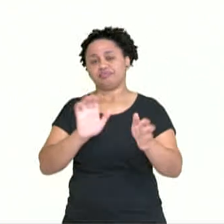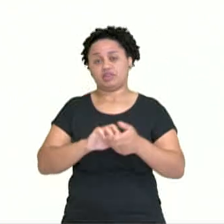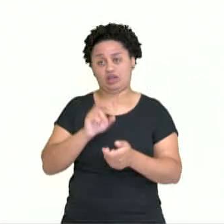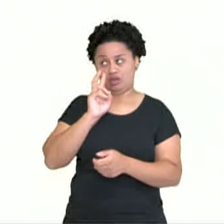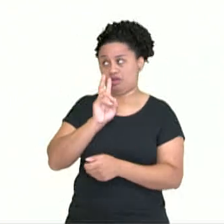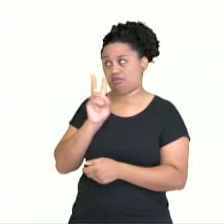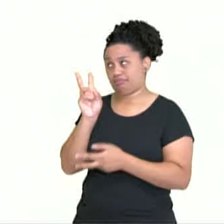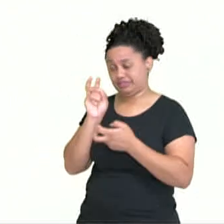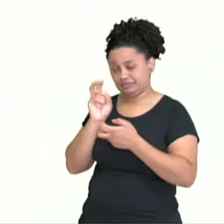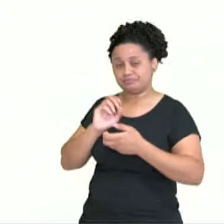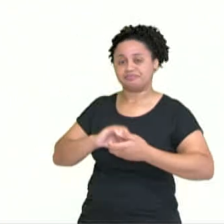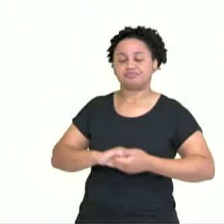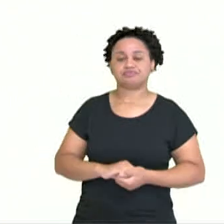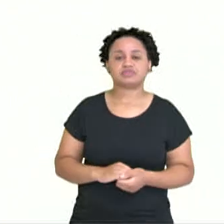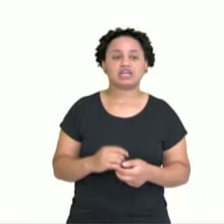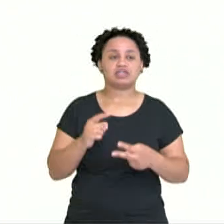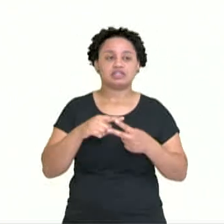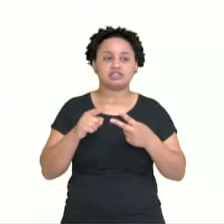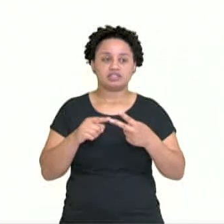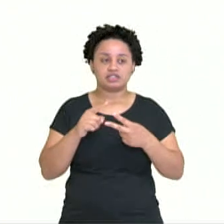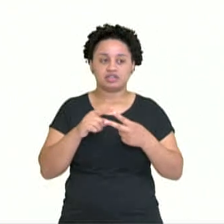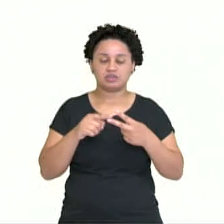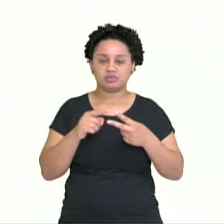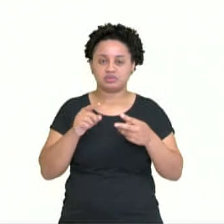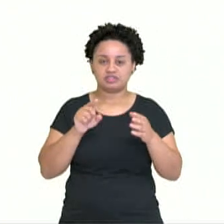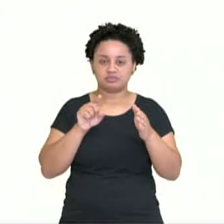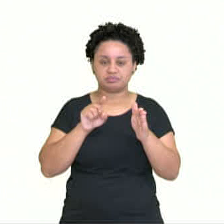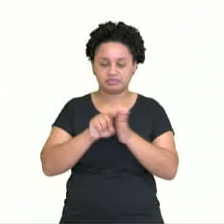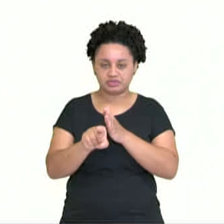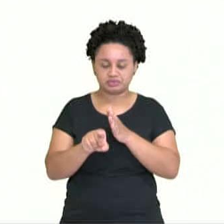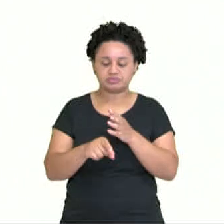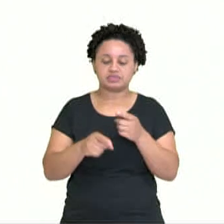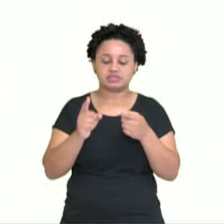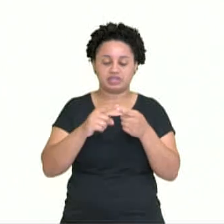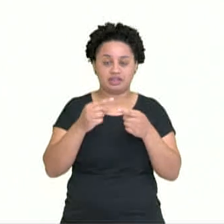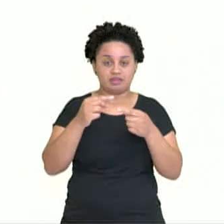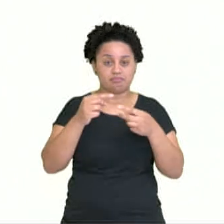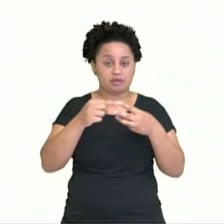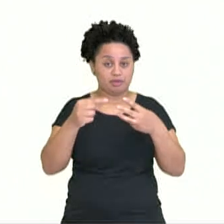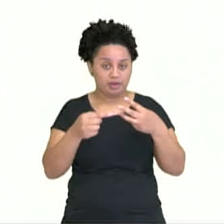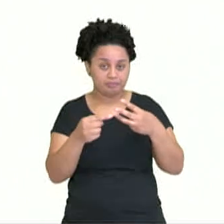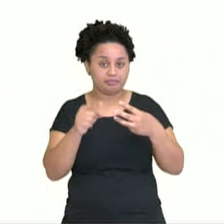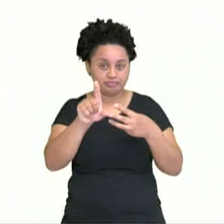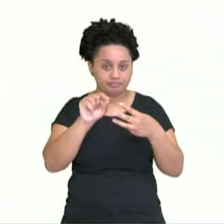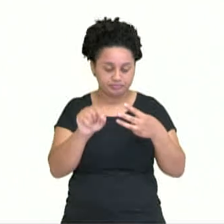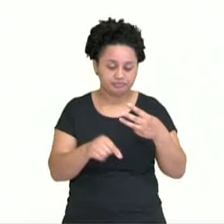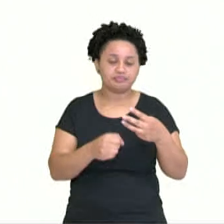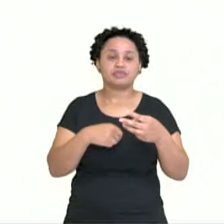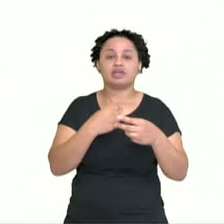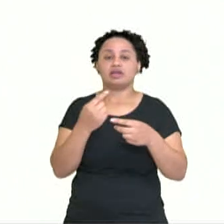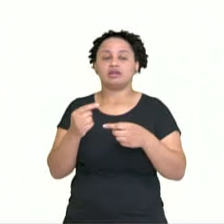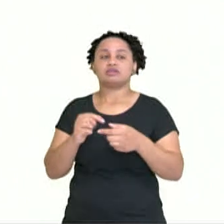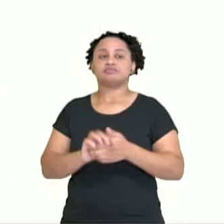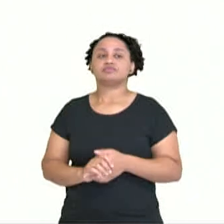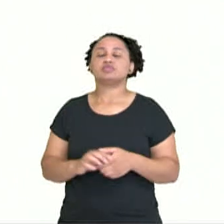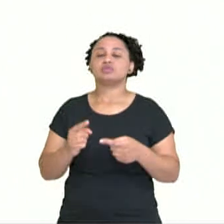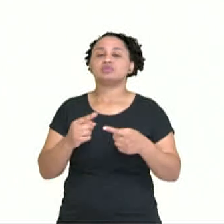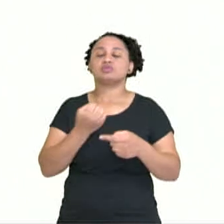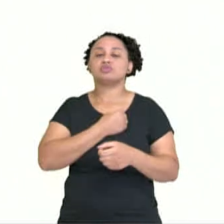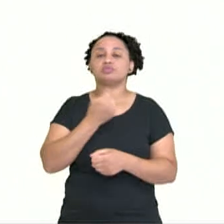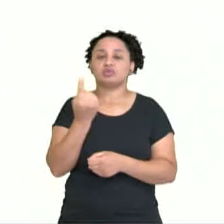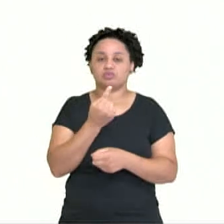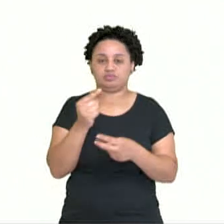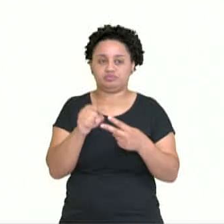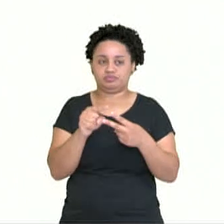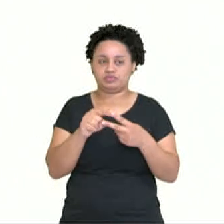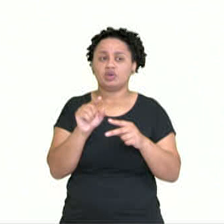com 3 alternativas a primeira e 2 alternativas a segunda, tá ok? Number 1, what's she doing? O que ela está